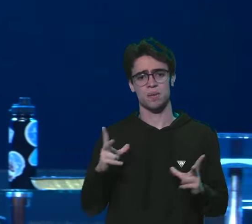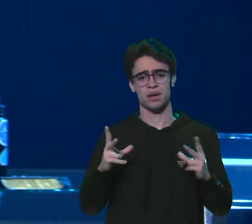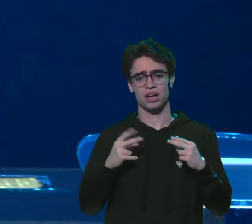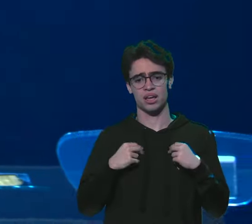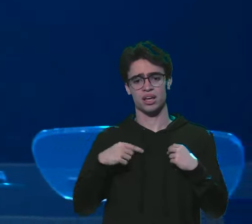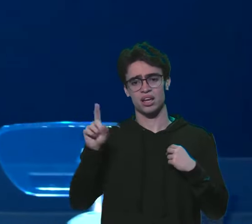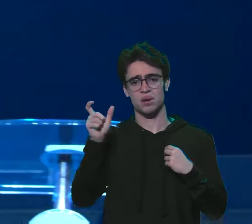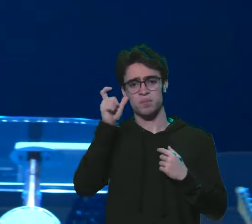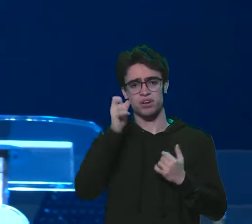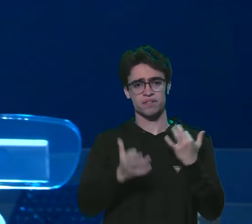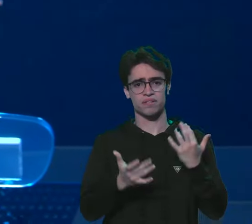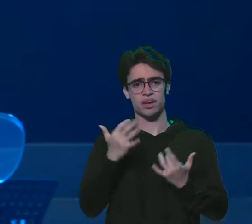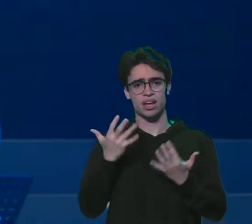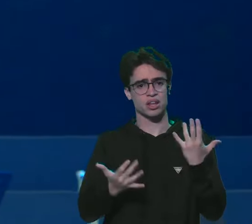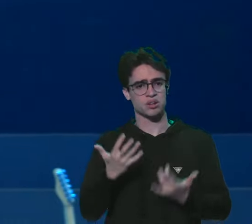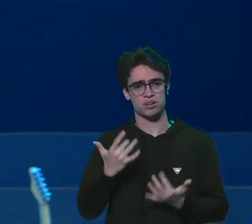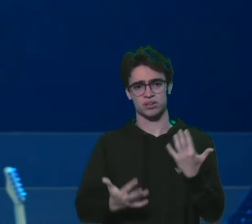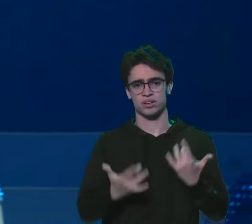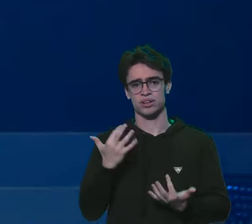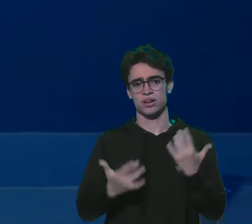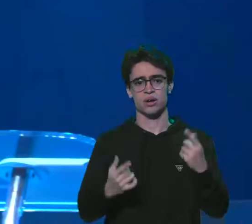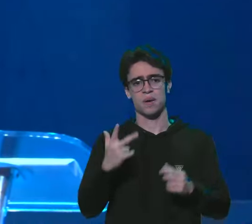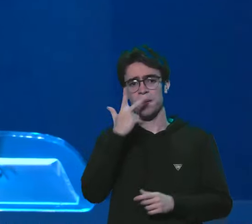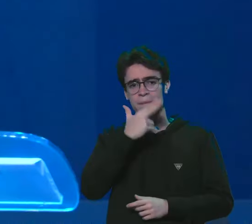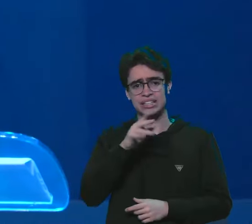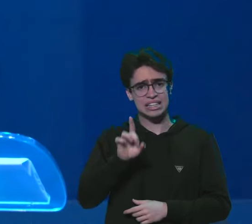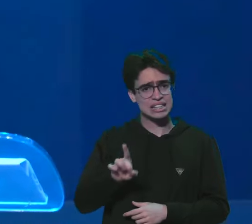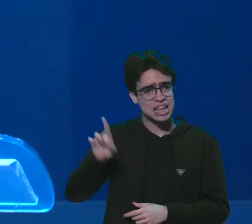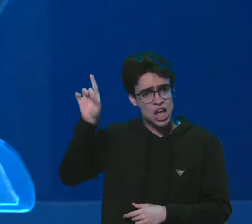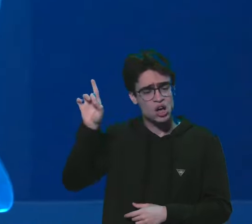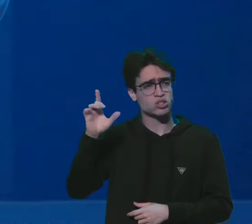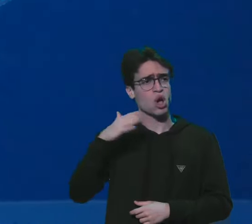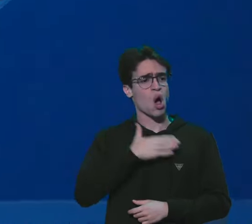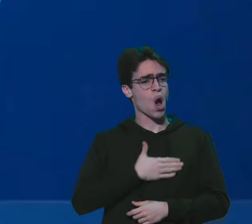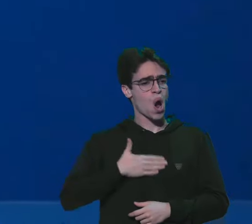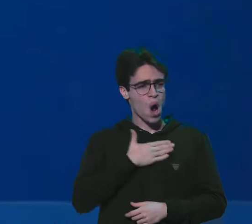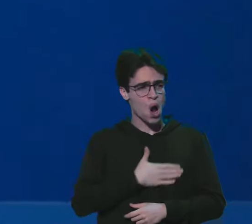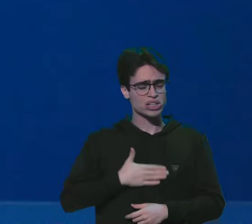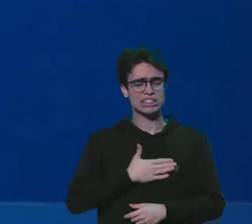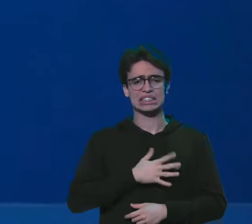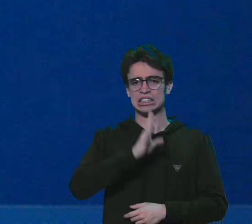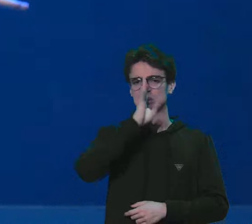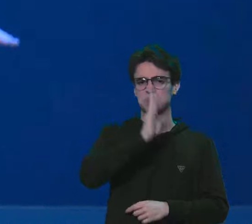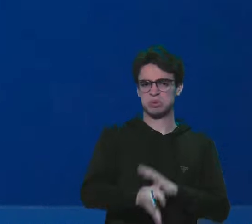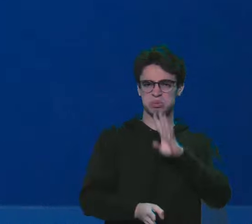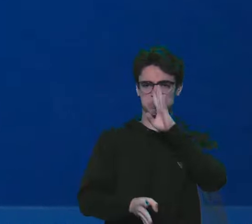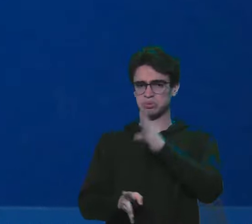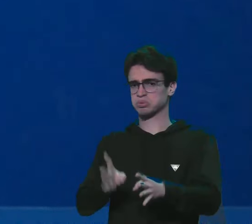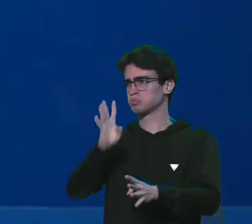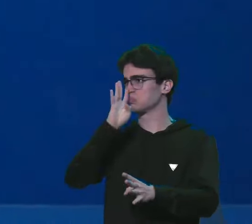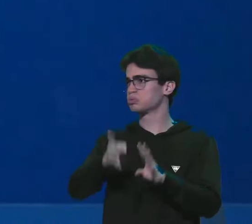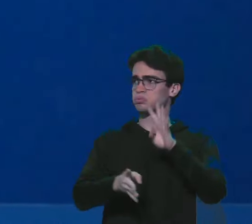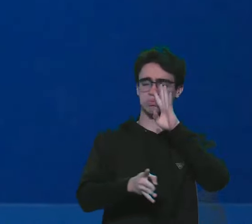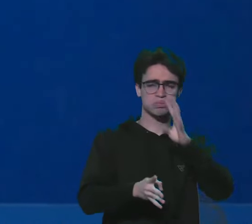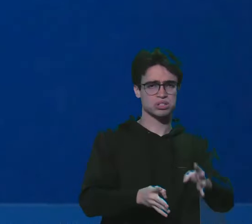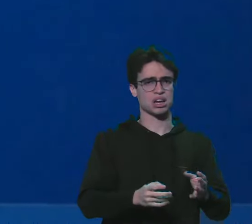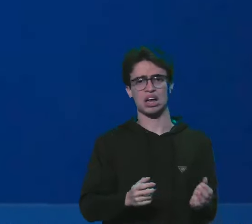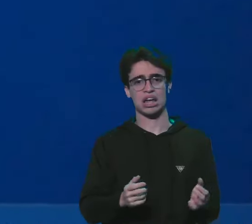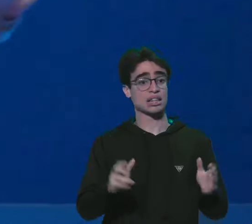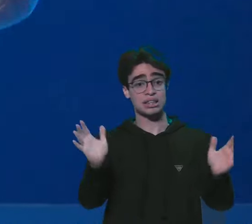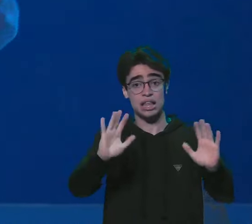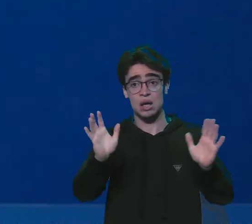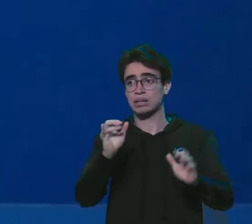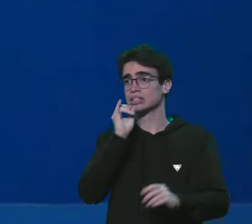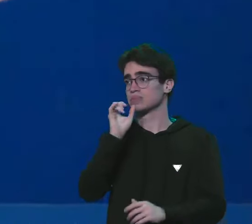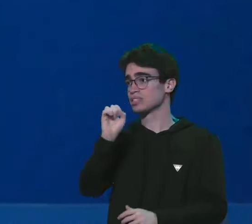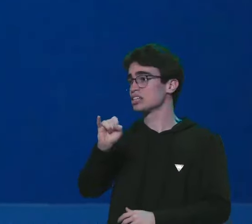não é porque Deus, Ele gosta de ser um ditador na vida das pessoas, e quem não gosta